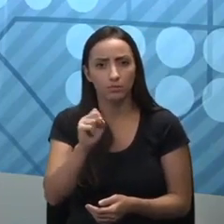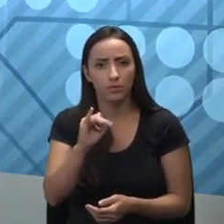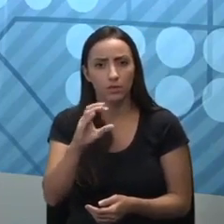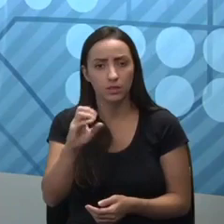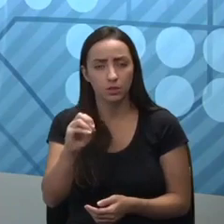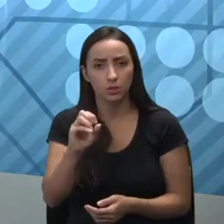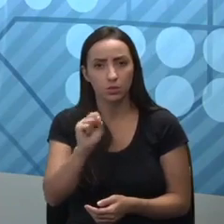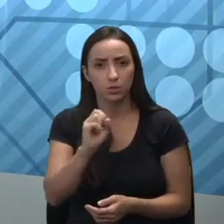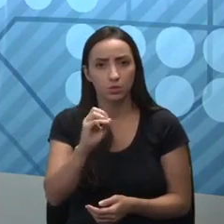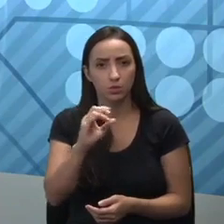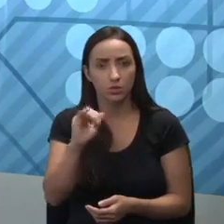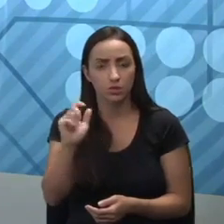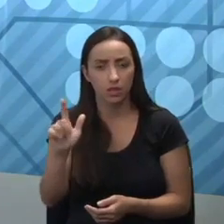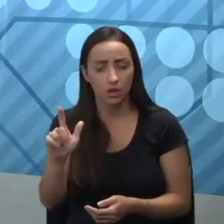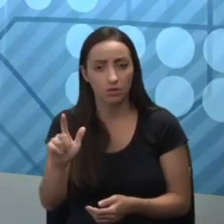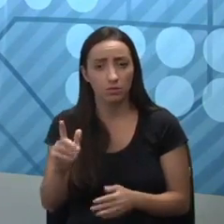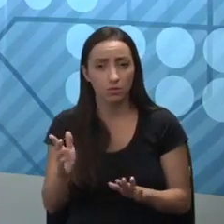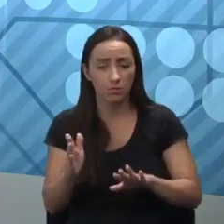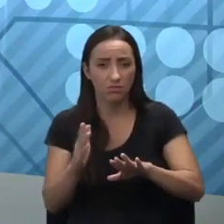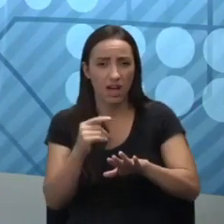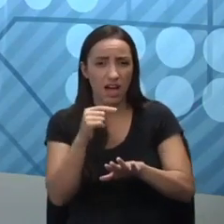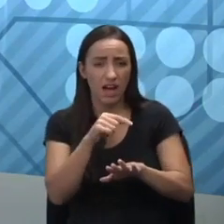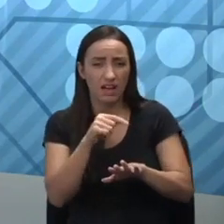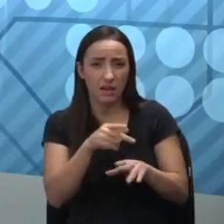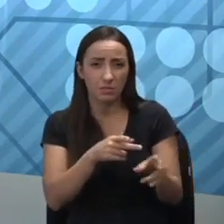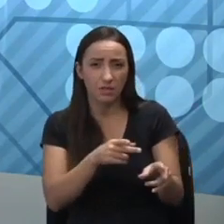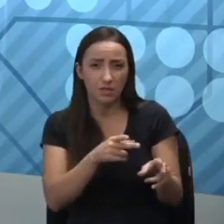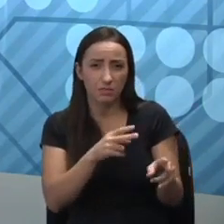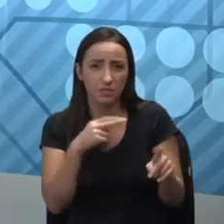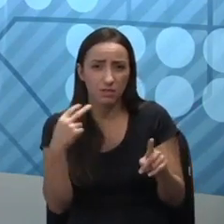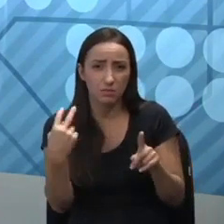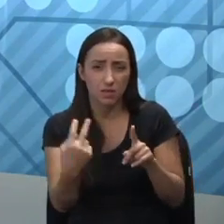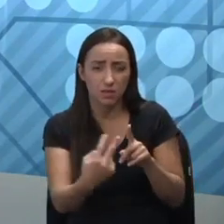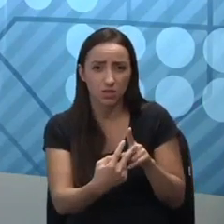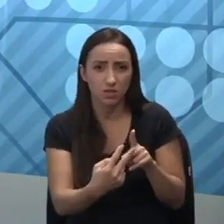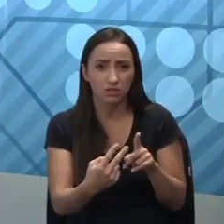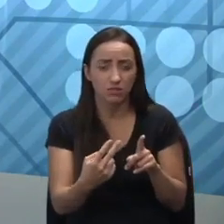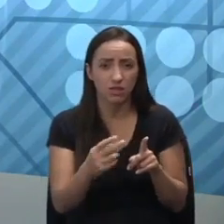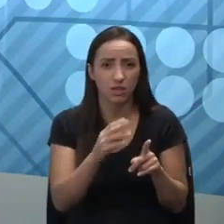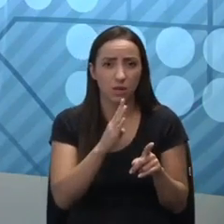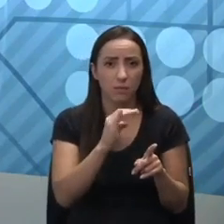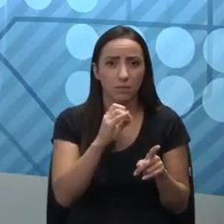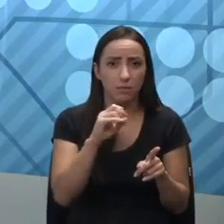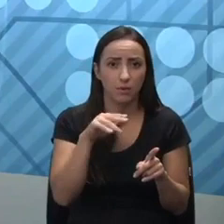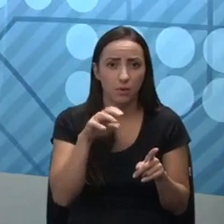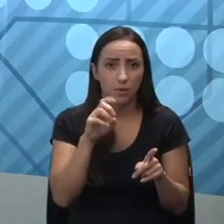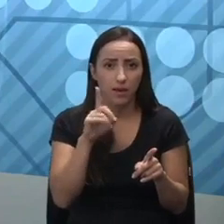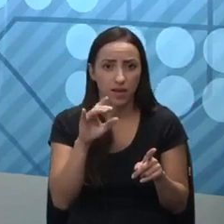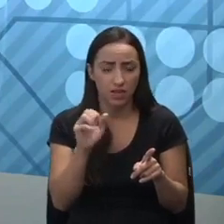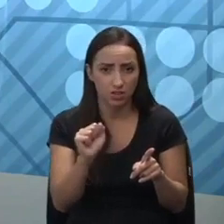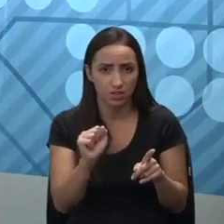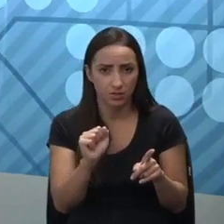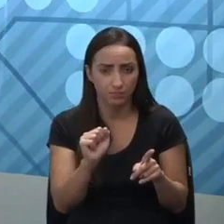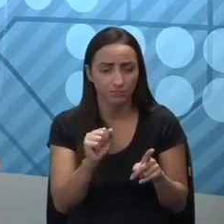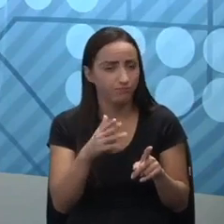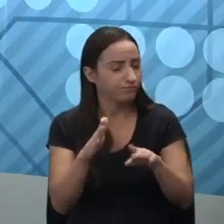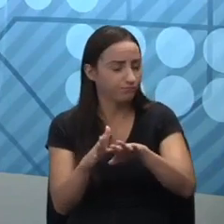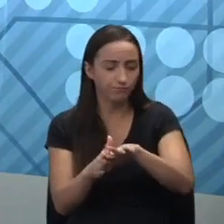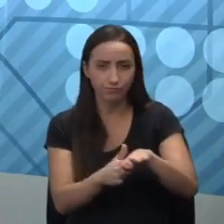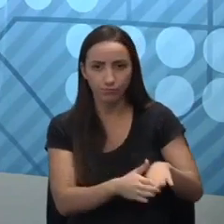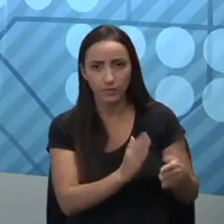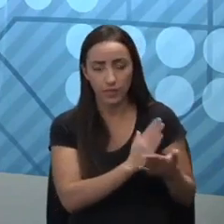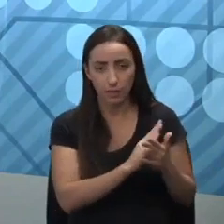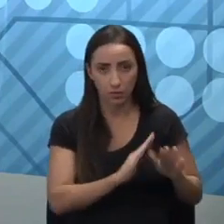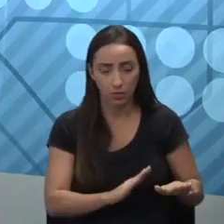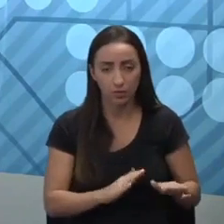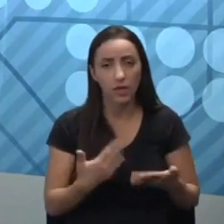indo contra aquela visão como sendo a doença causada por um único fator, que é o modelo biomédico,